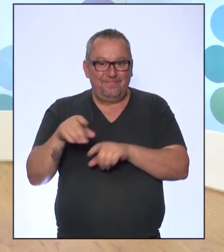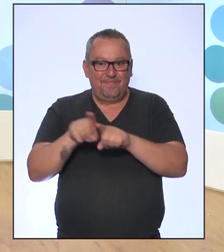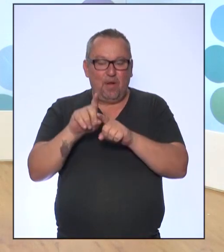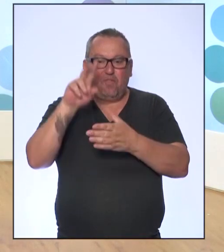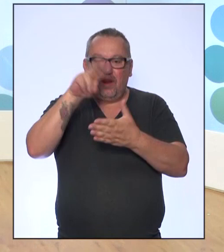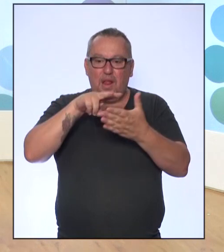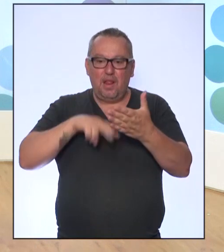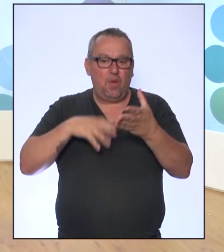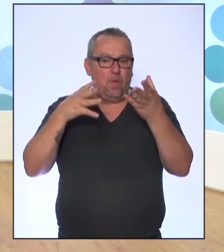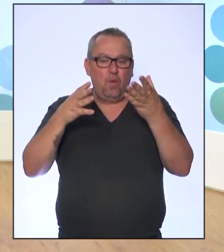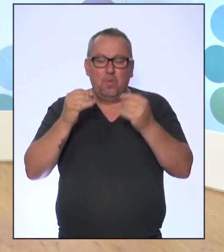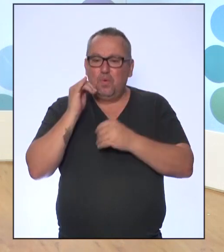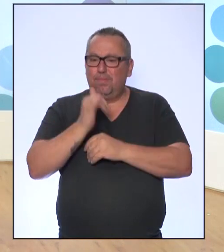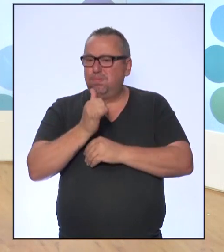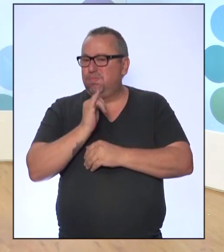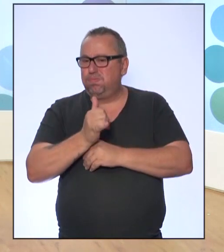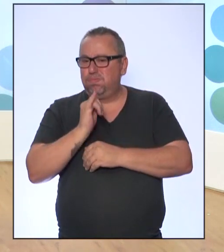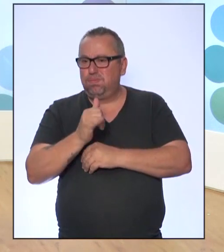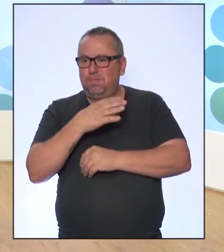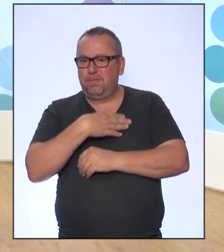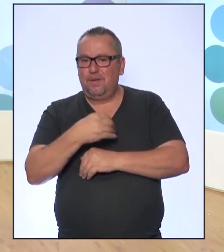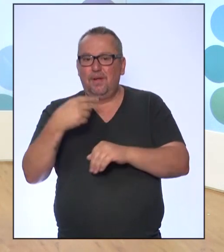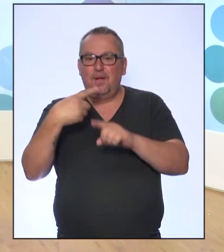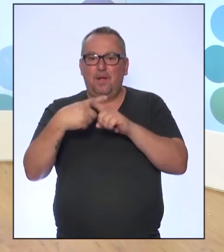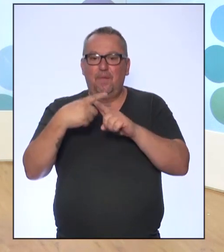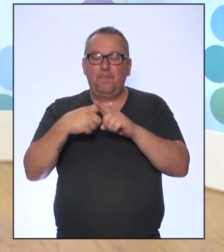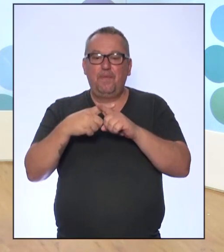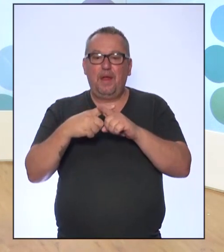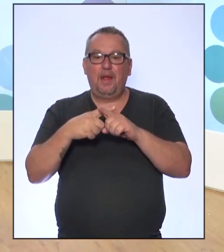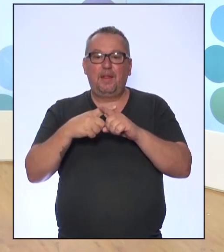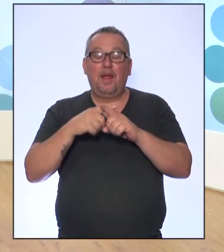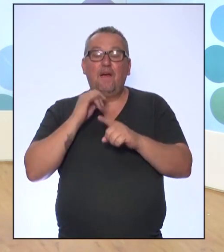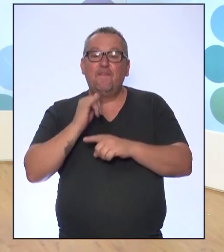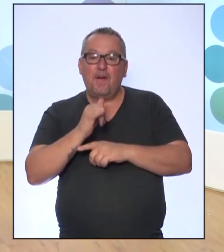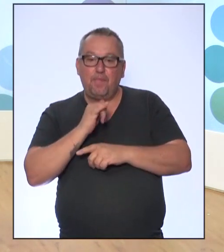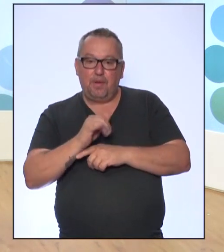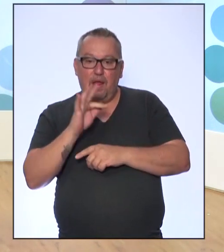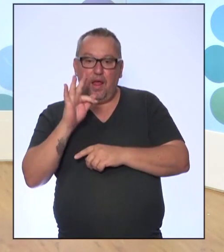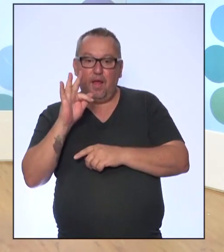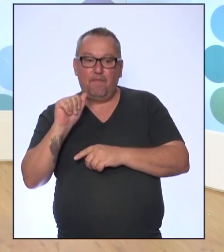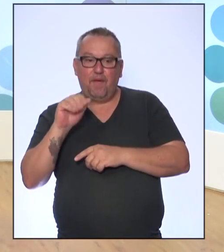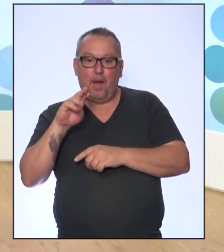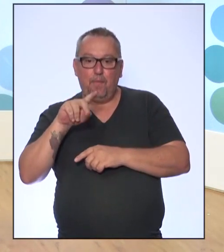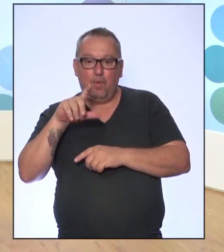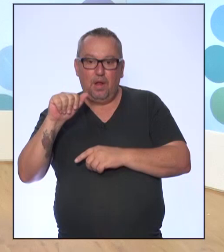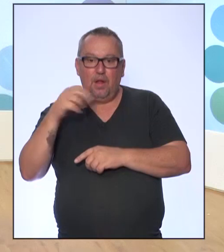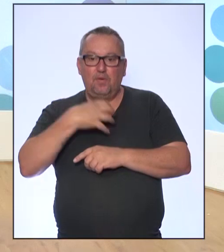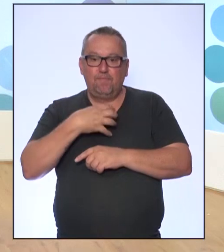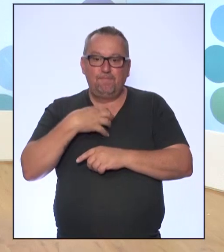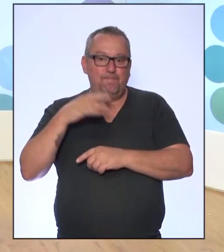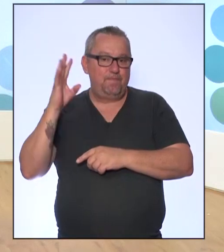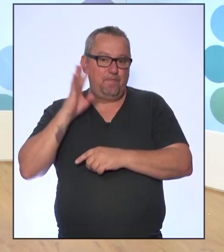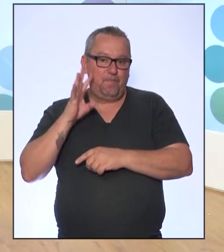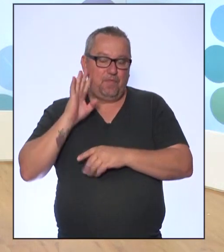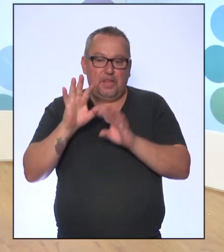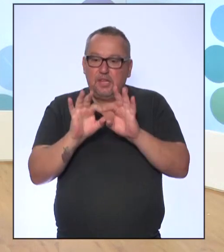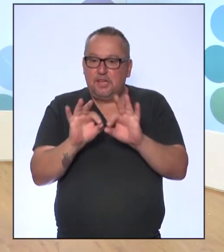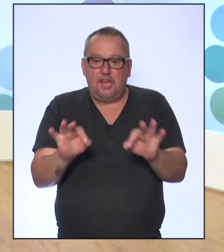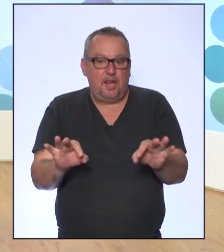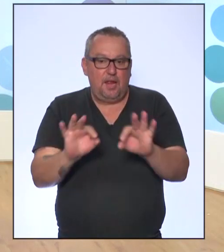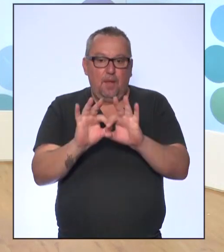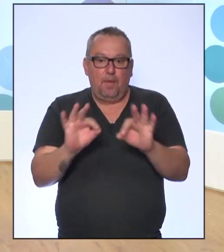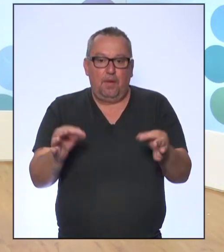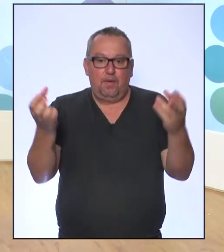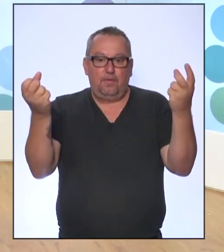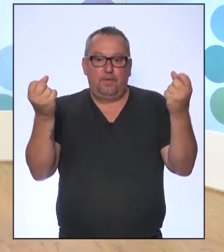muitas fábulas para eles, né? Porque a fábula é um jeito interessante, como é que eu posso dizer, simples, de